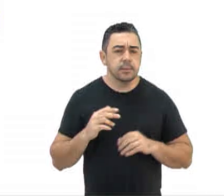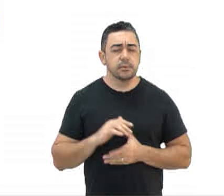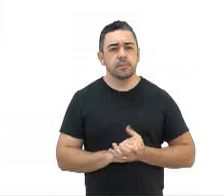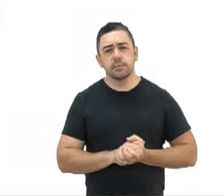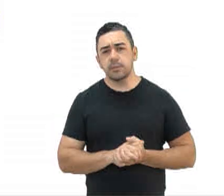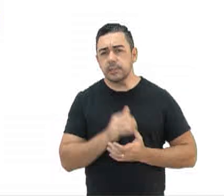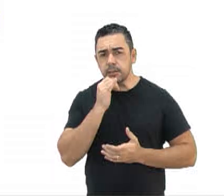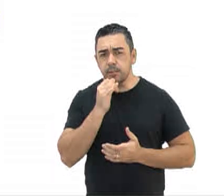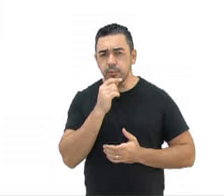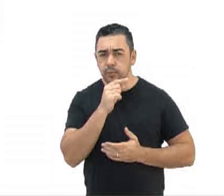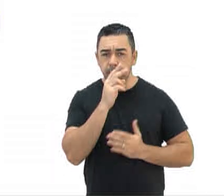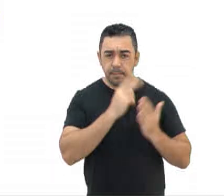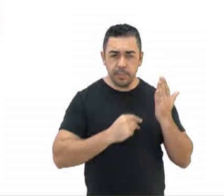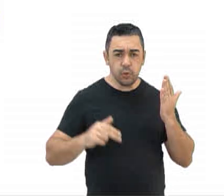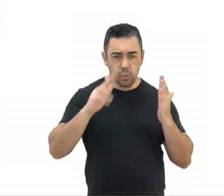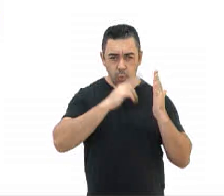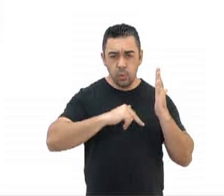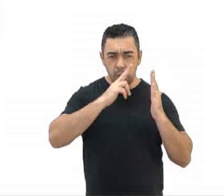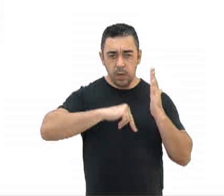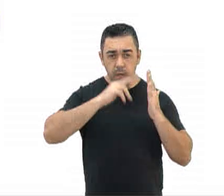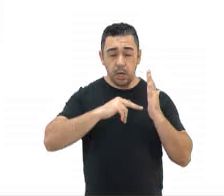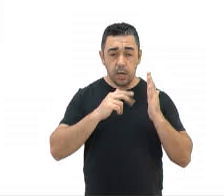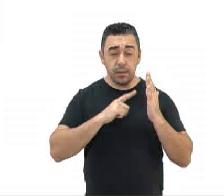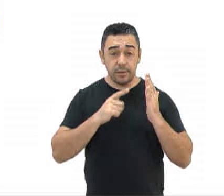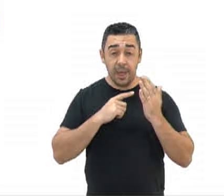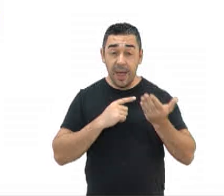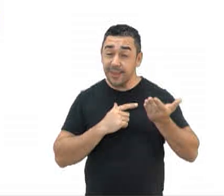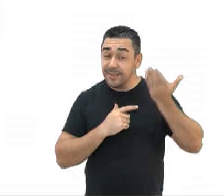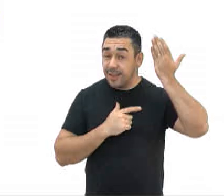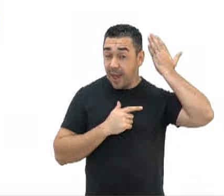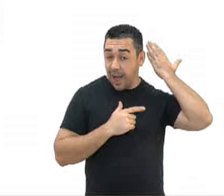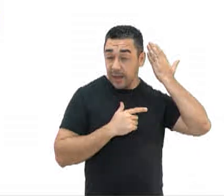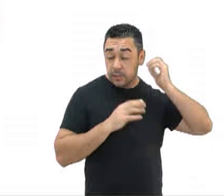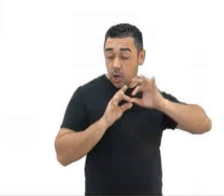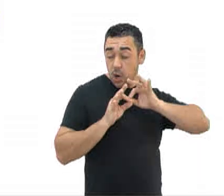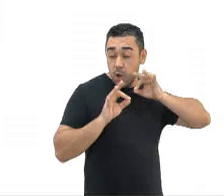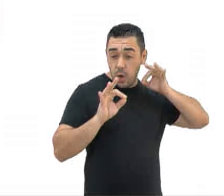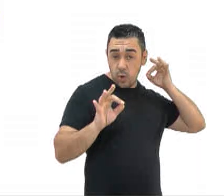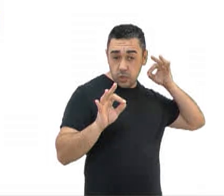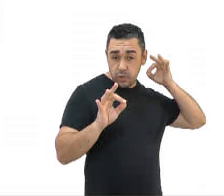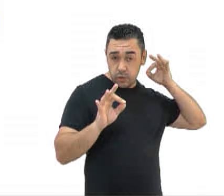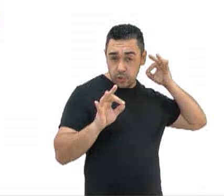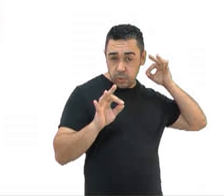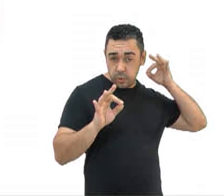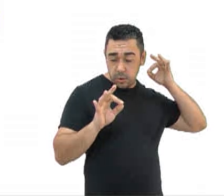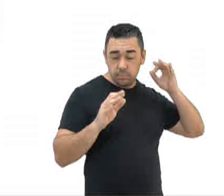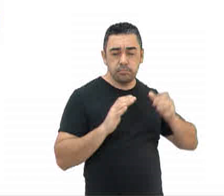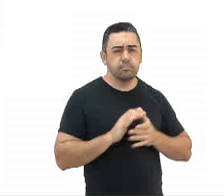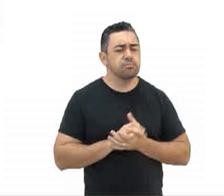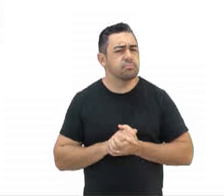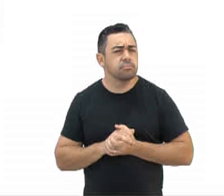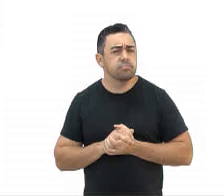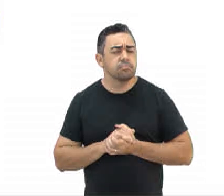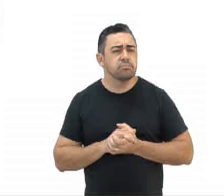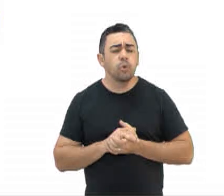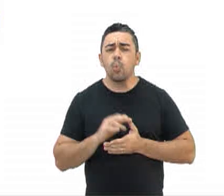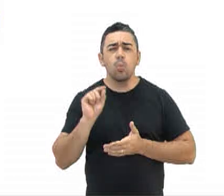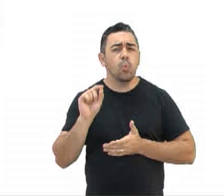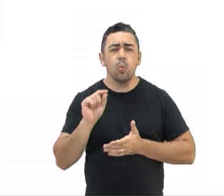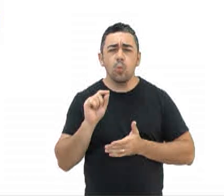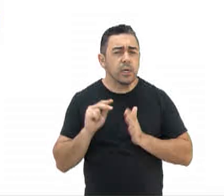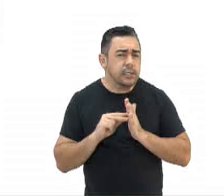Entretanto, na obra, eles aparecem em segundo plano e distante do personagem principal. O que